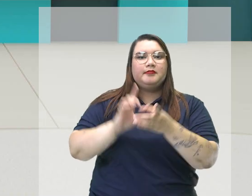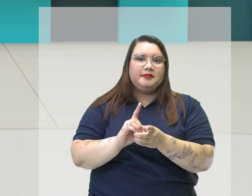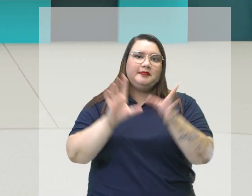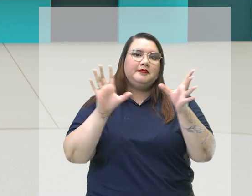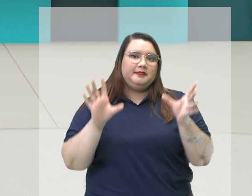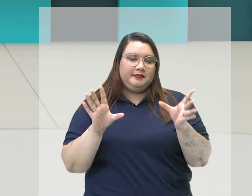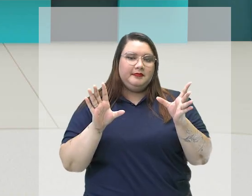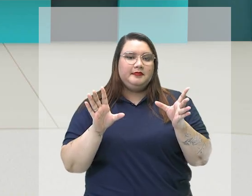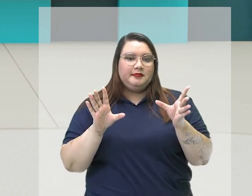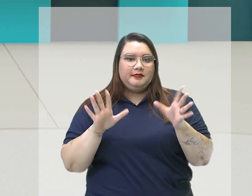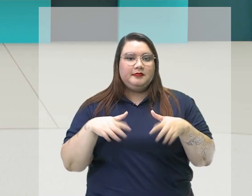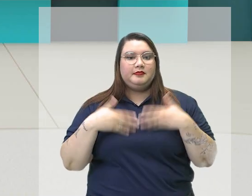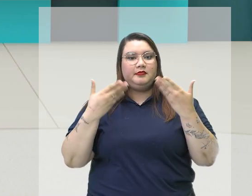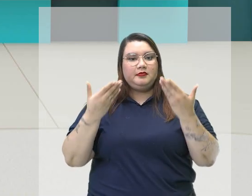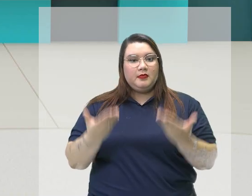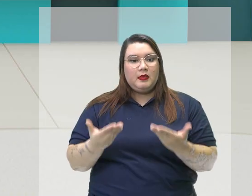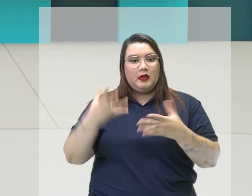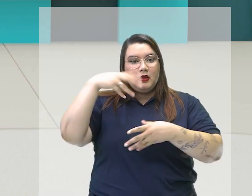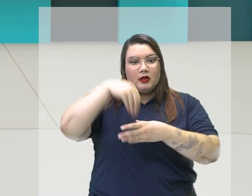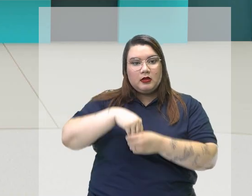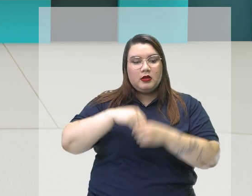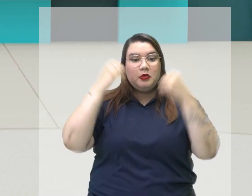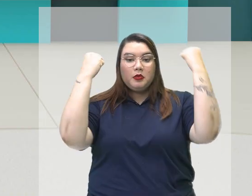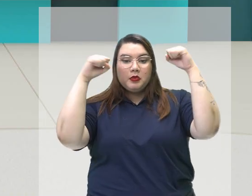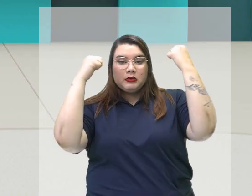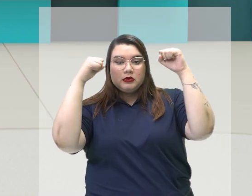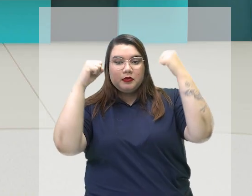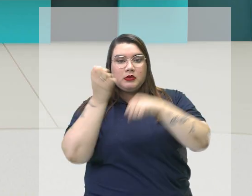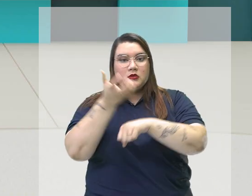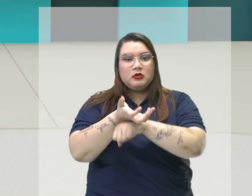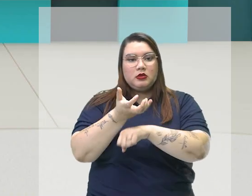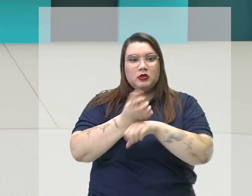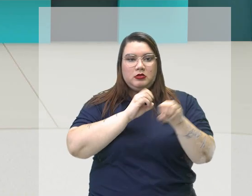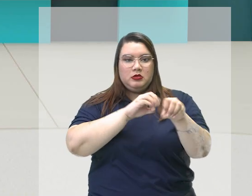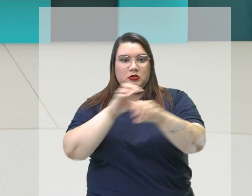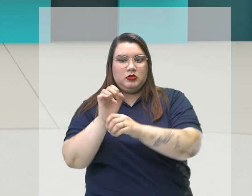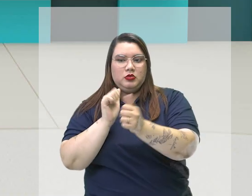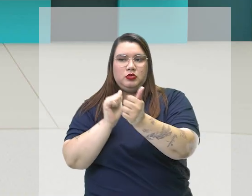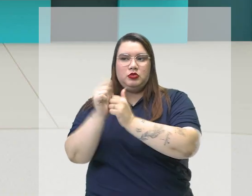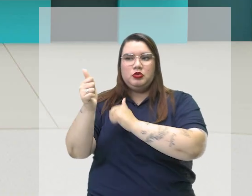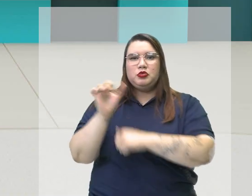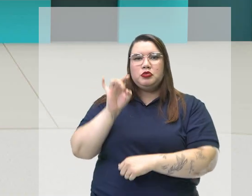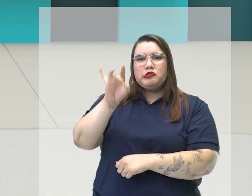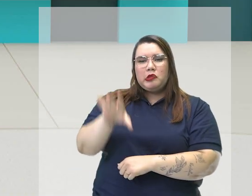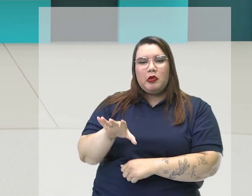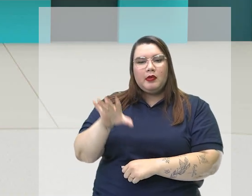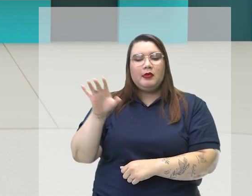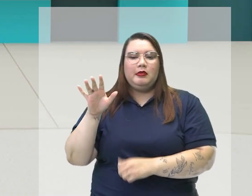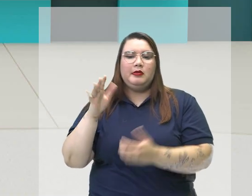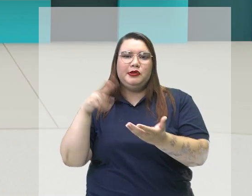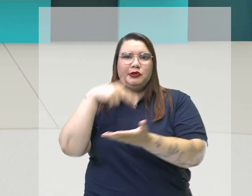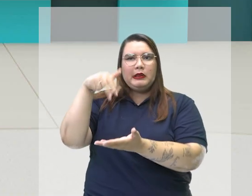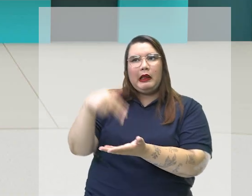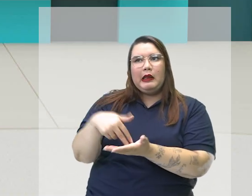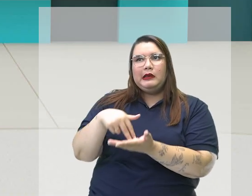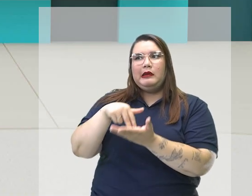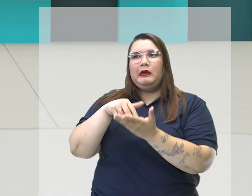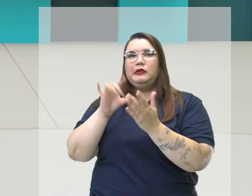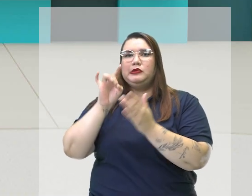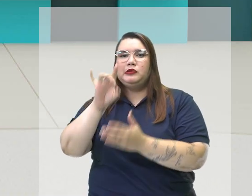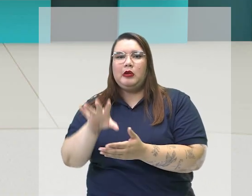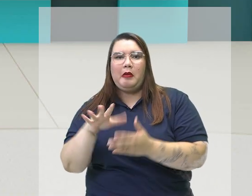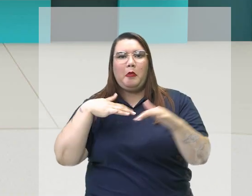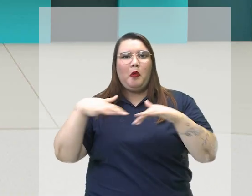criatividade e a convivência democrática. Então, dentro da educação física, a gente não ensina o esporte pelo esporte, a ginástica